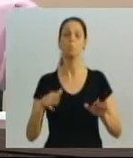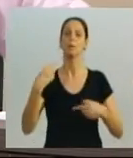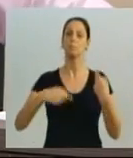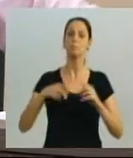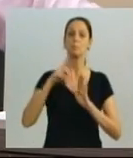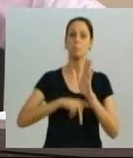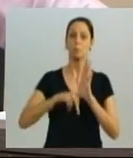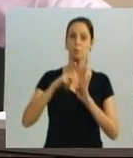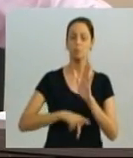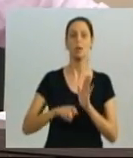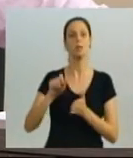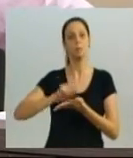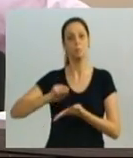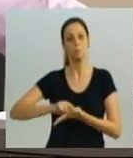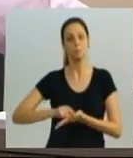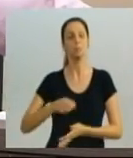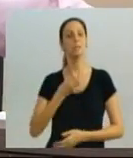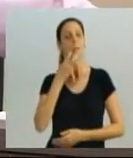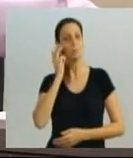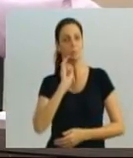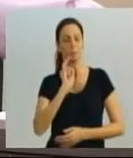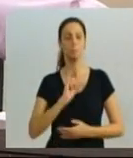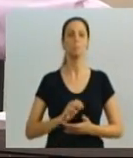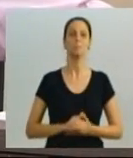de autoria do vereador Vanderlei, de minha autoria.